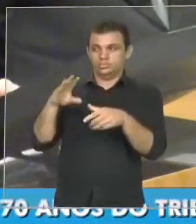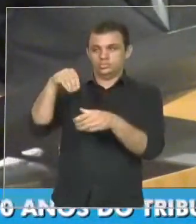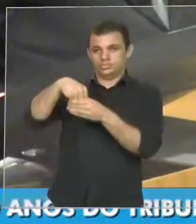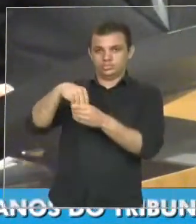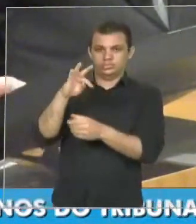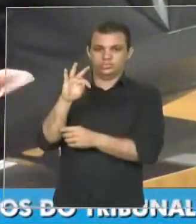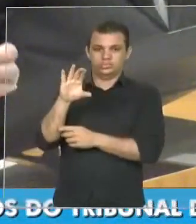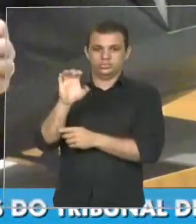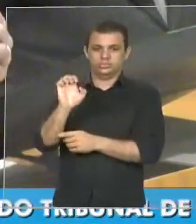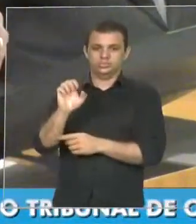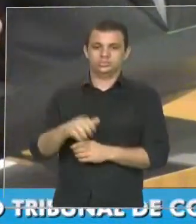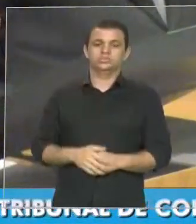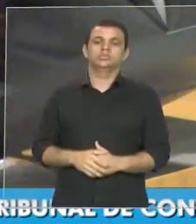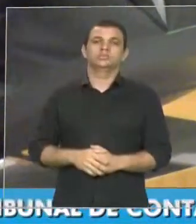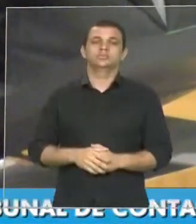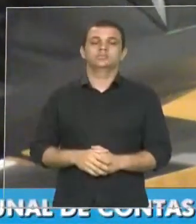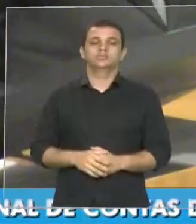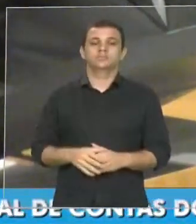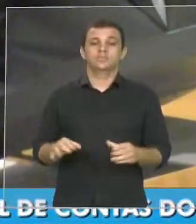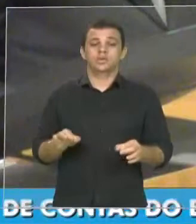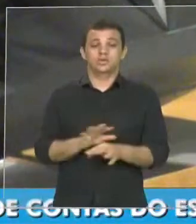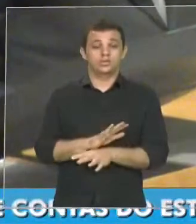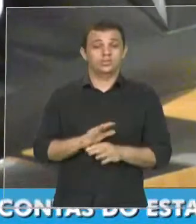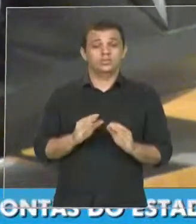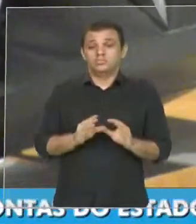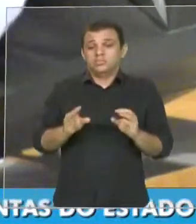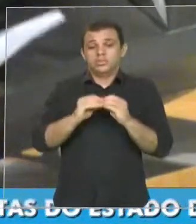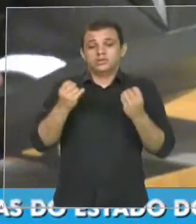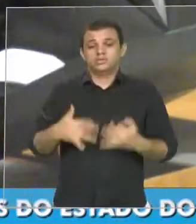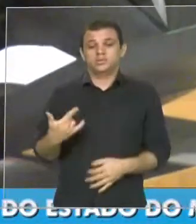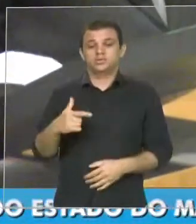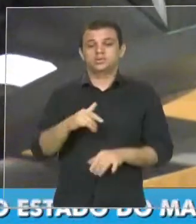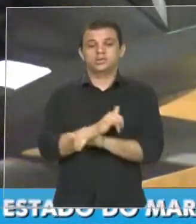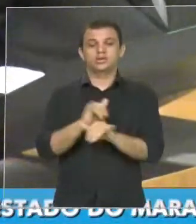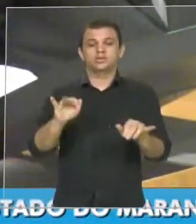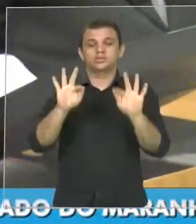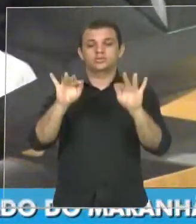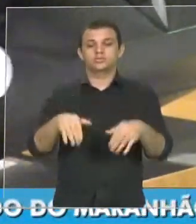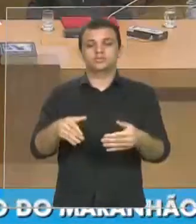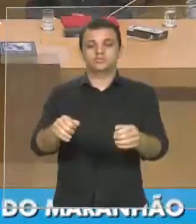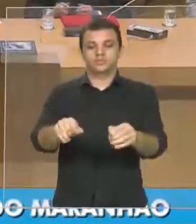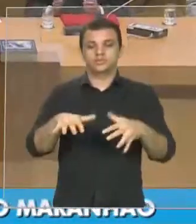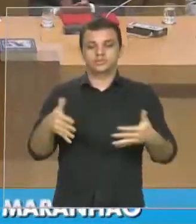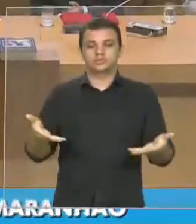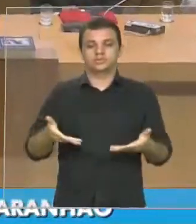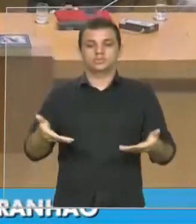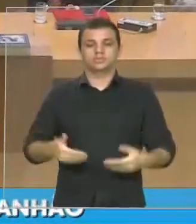Enfim, nada mais havendo a tratar, declaro encerrada a presente sessão.